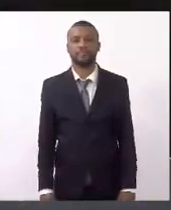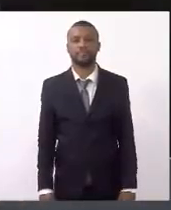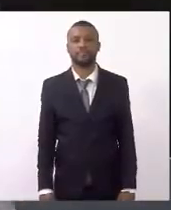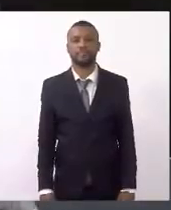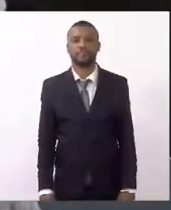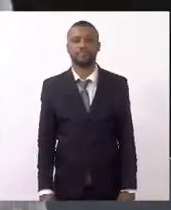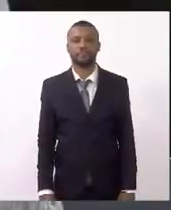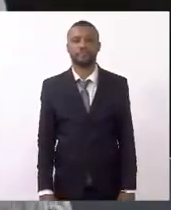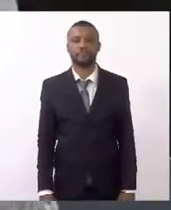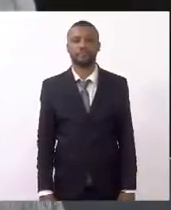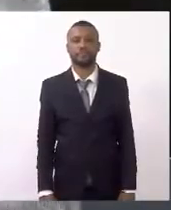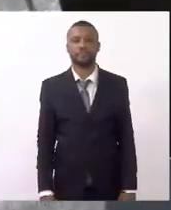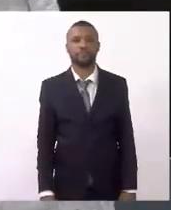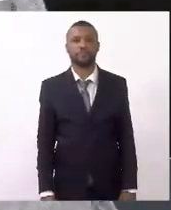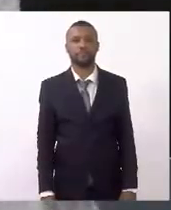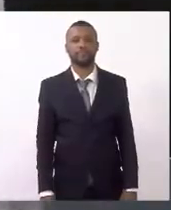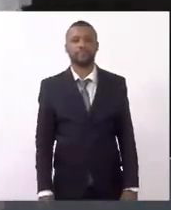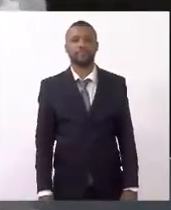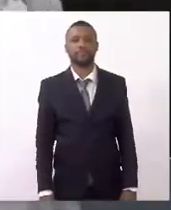E aí